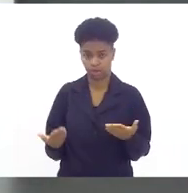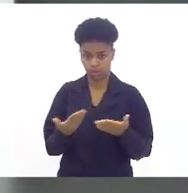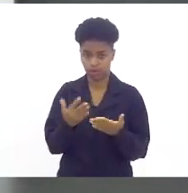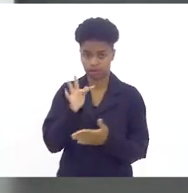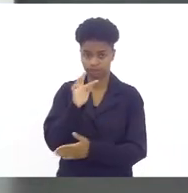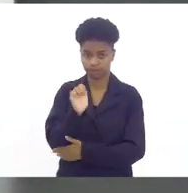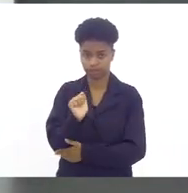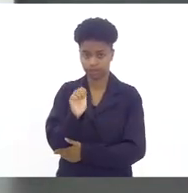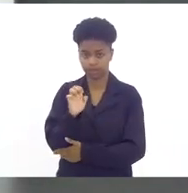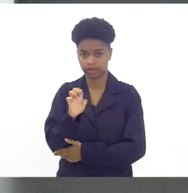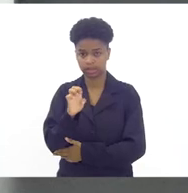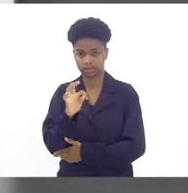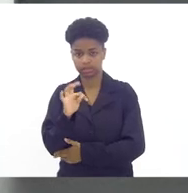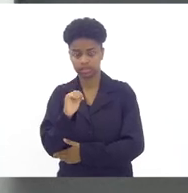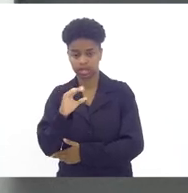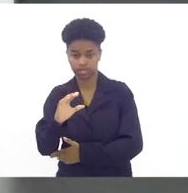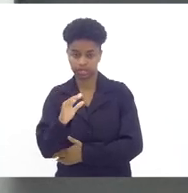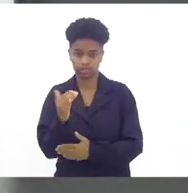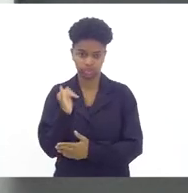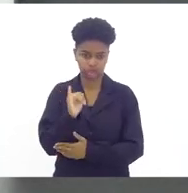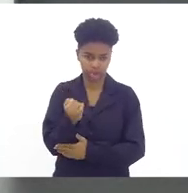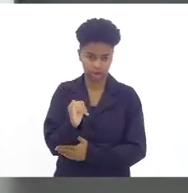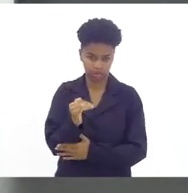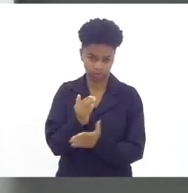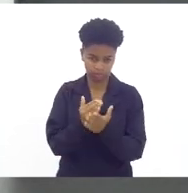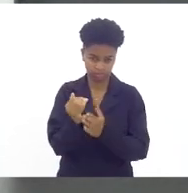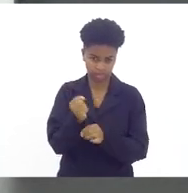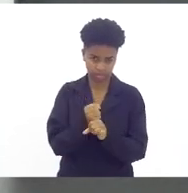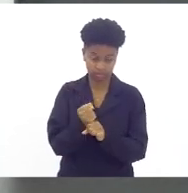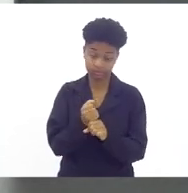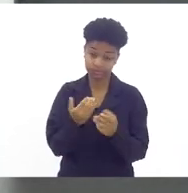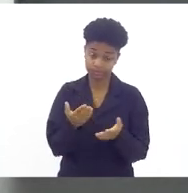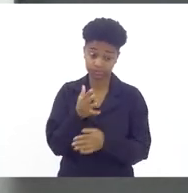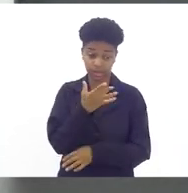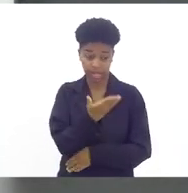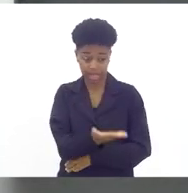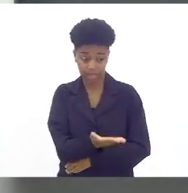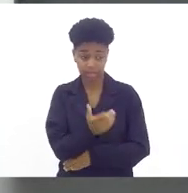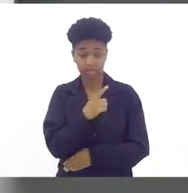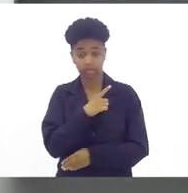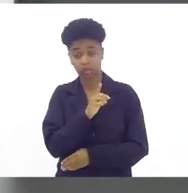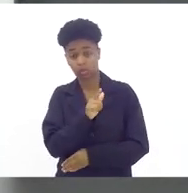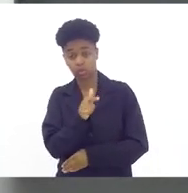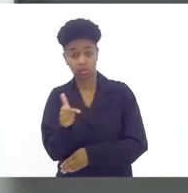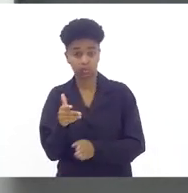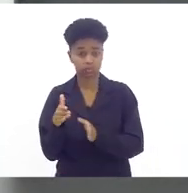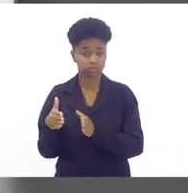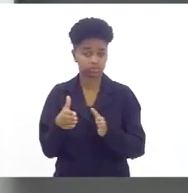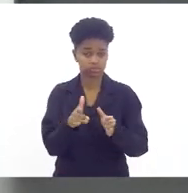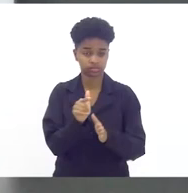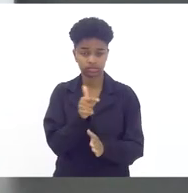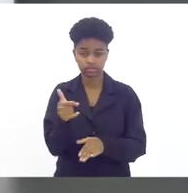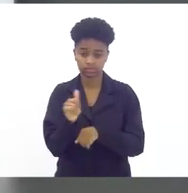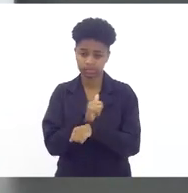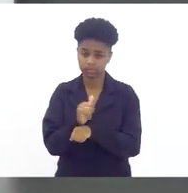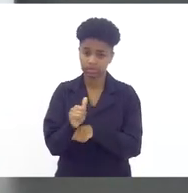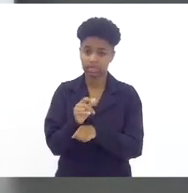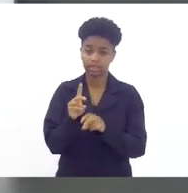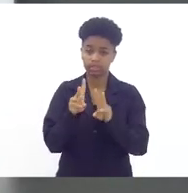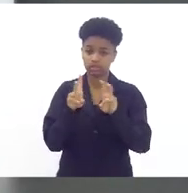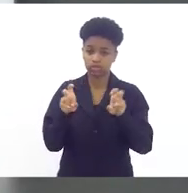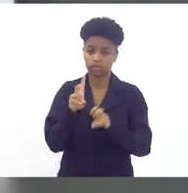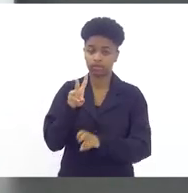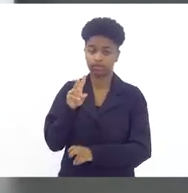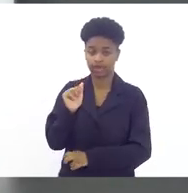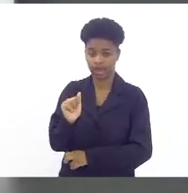na em Janeiro no início desse ano e ela está por um outro caminho que o caminho que né do vale refeição do